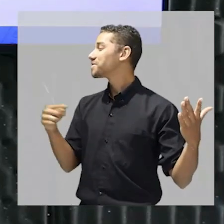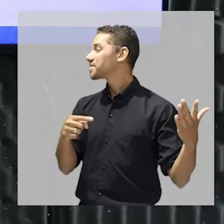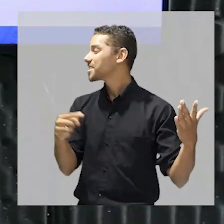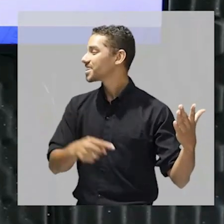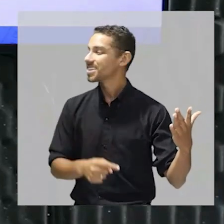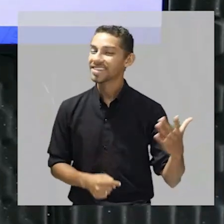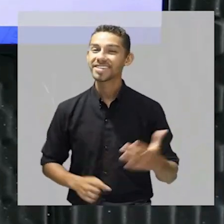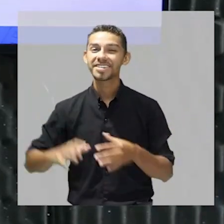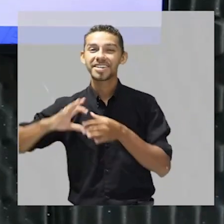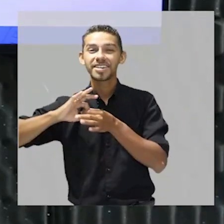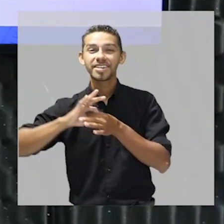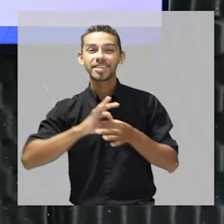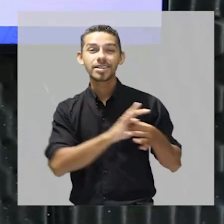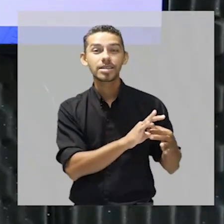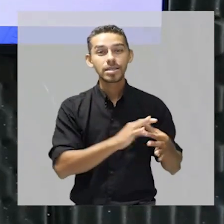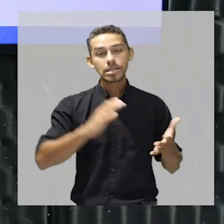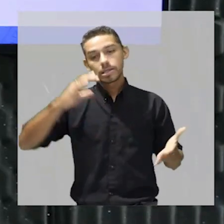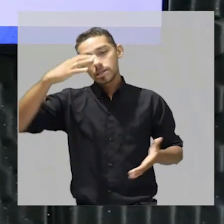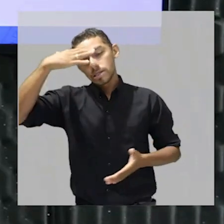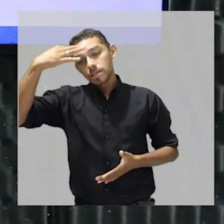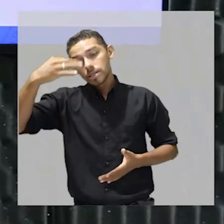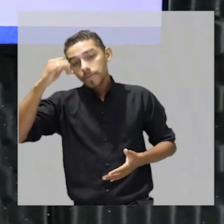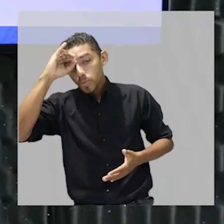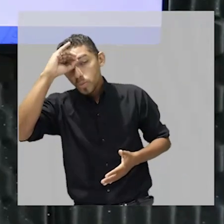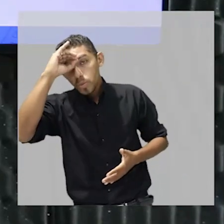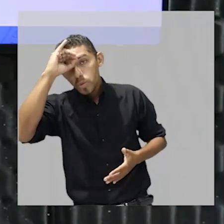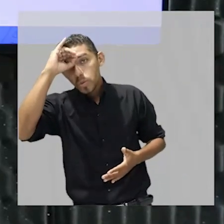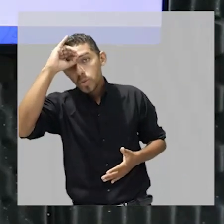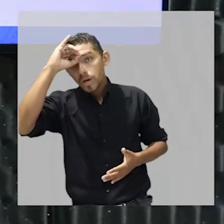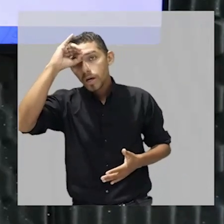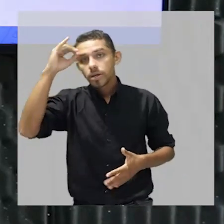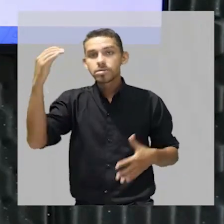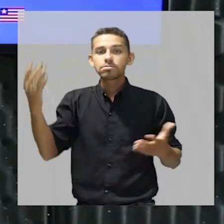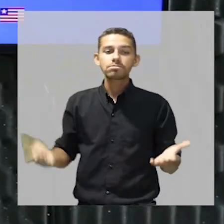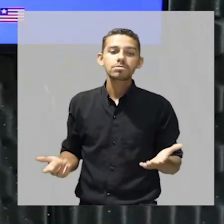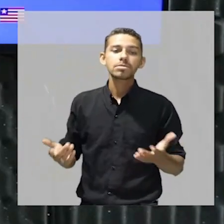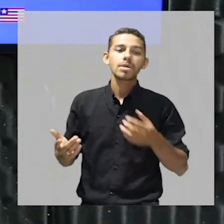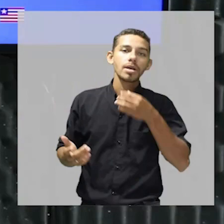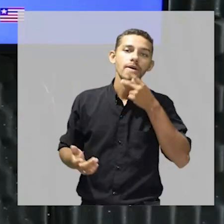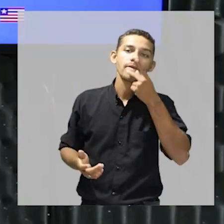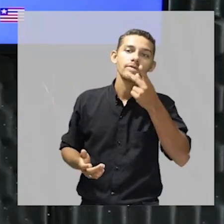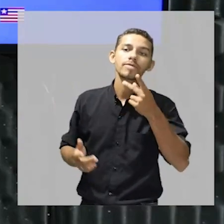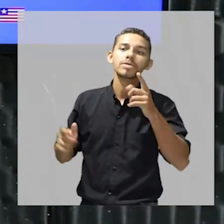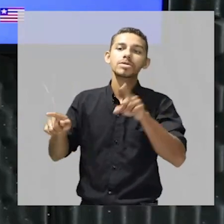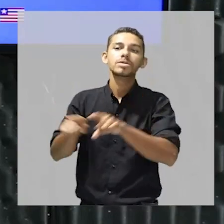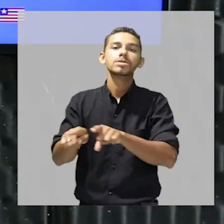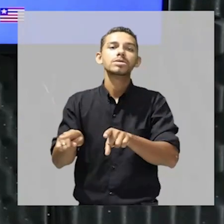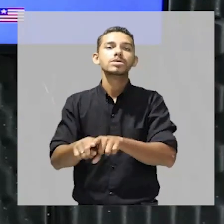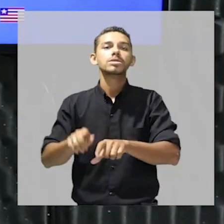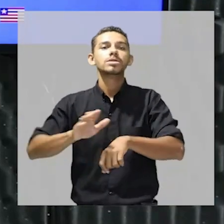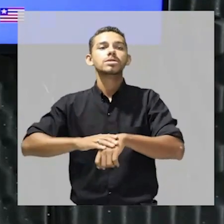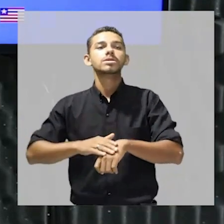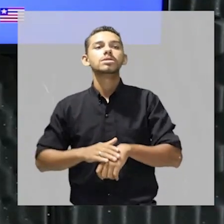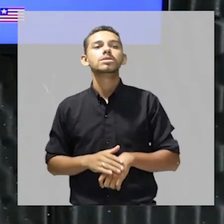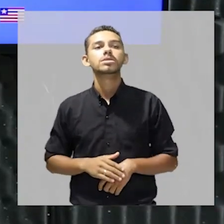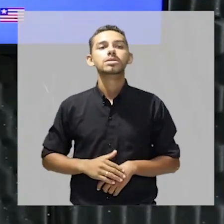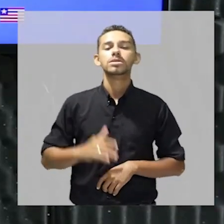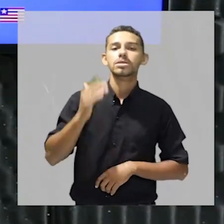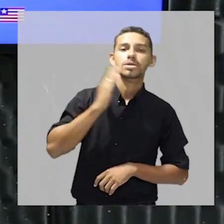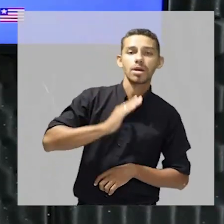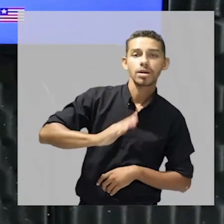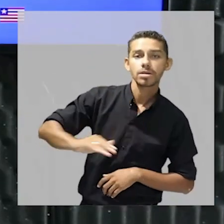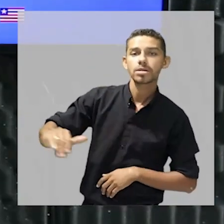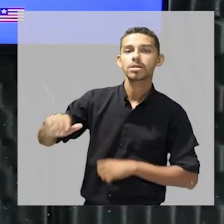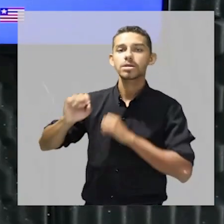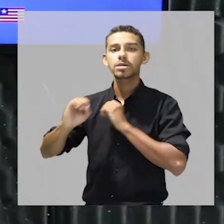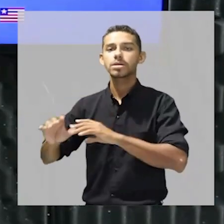muito sabiamente o autor coloca é para dizer que a inocência da criação